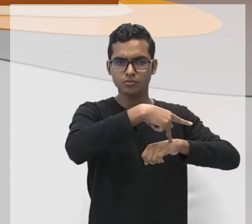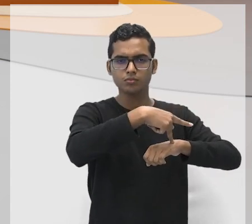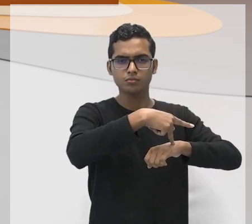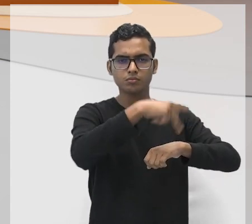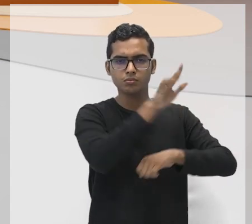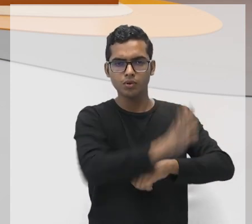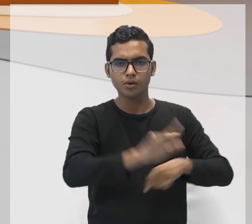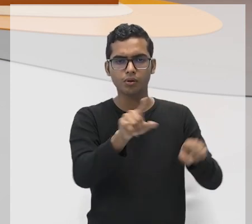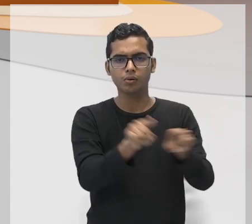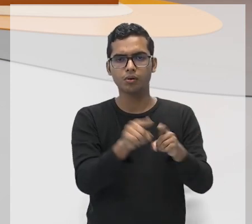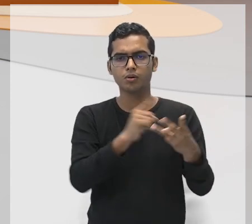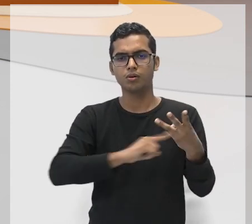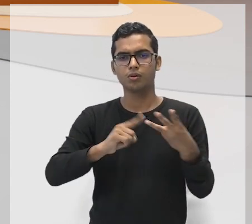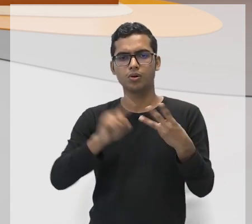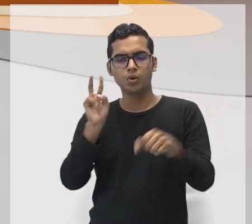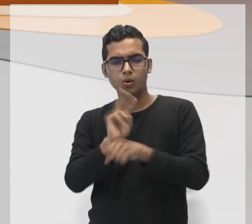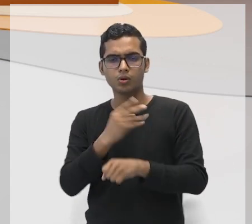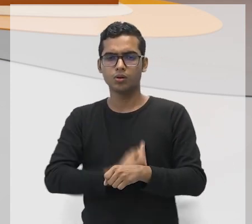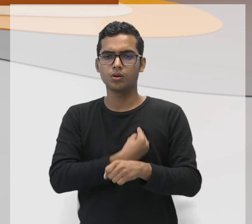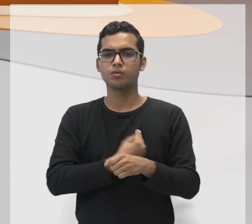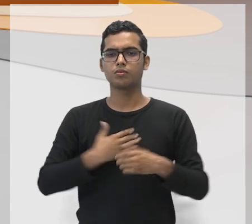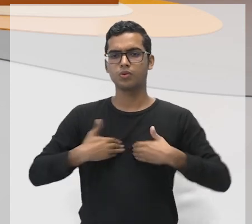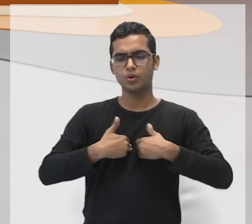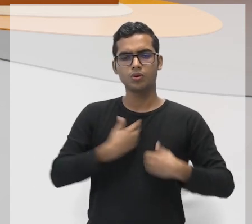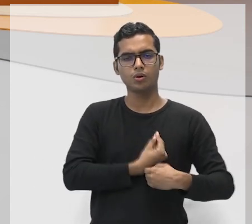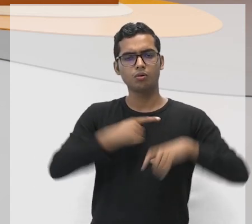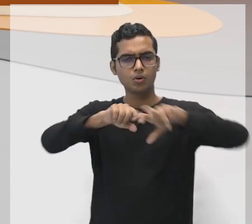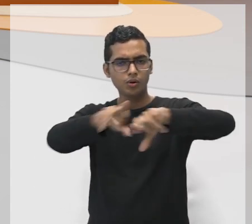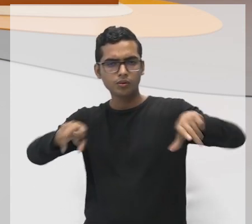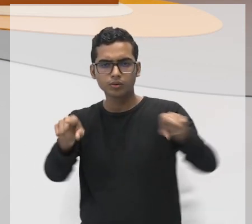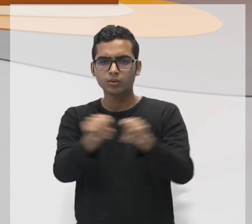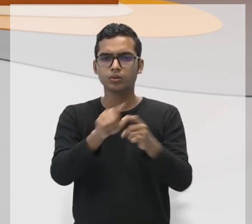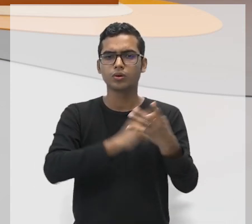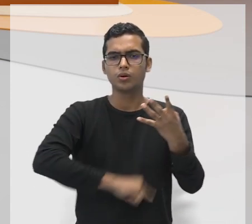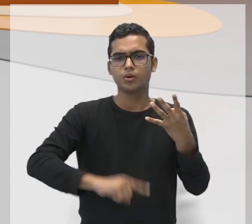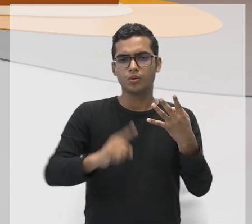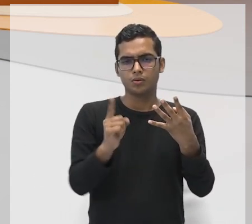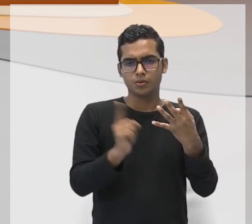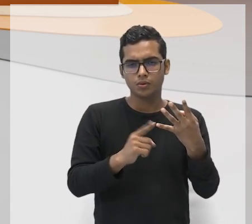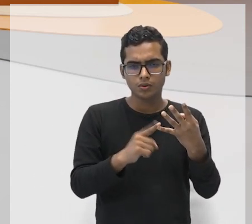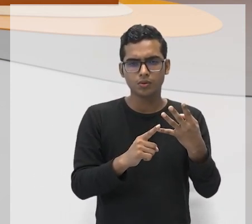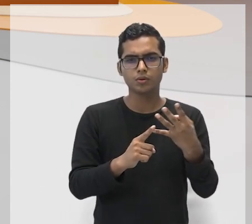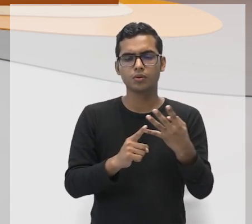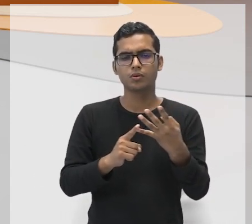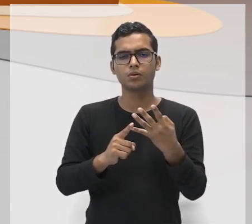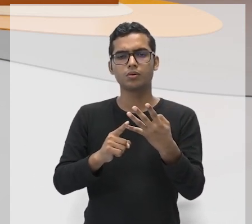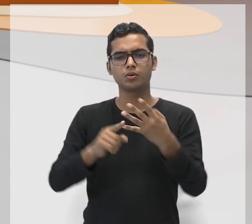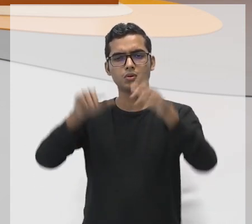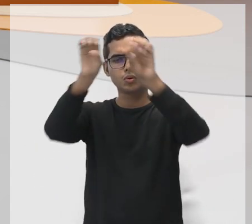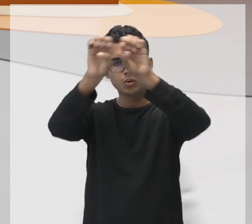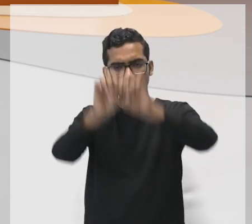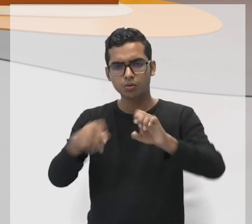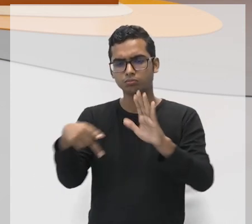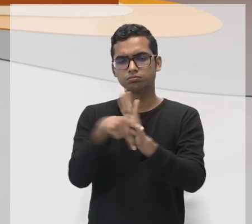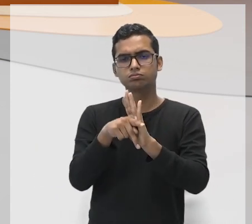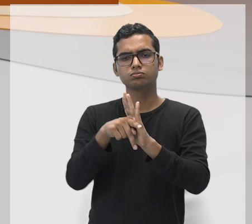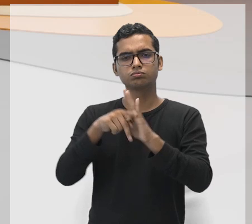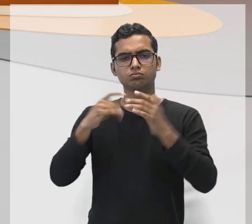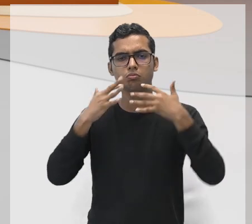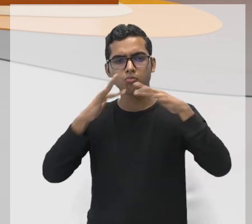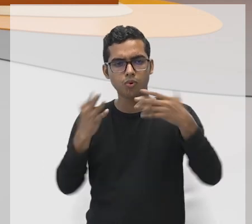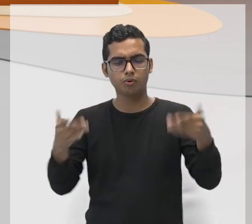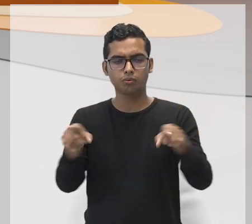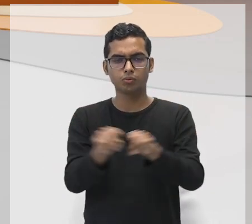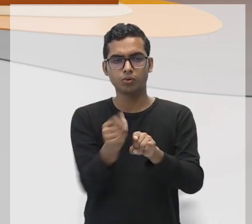refúgio da vida silvestre. E a gente também vai ter uma outra classificação, que são as unidades de